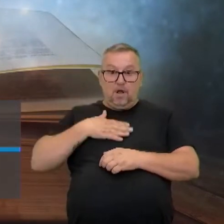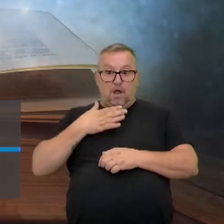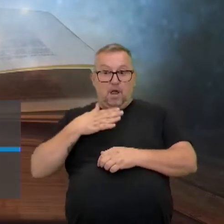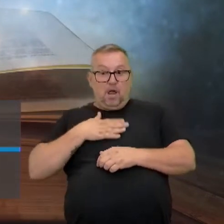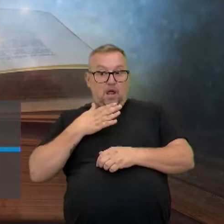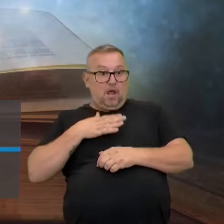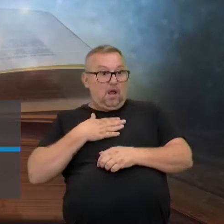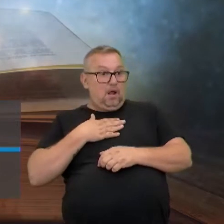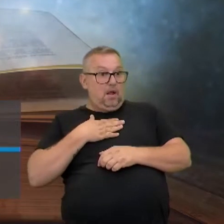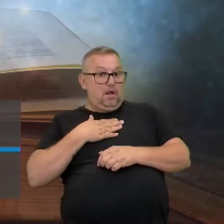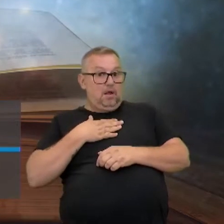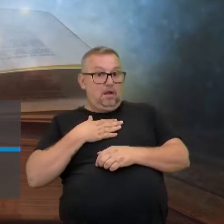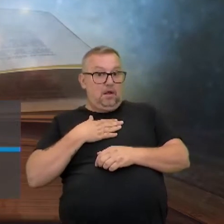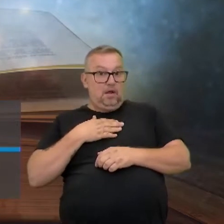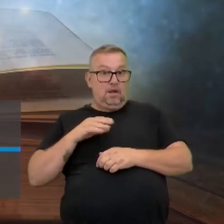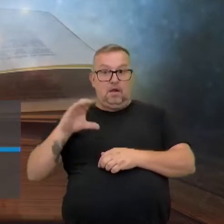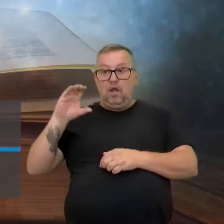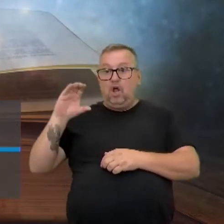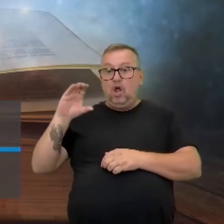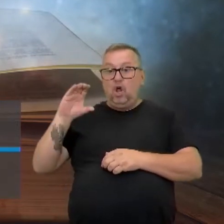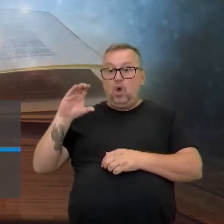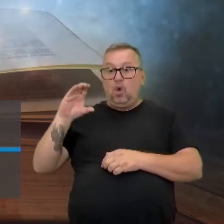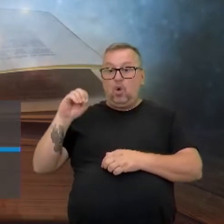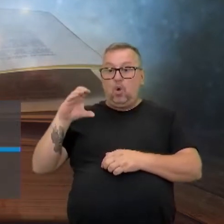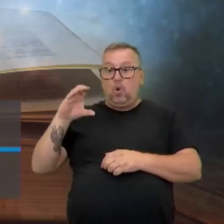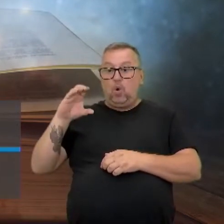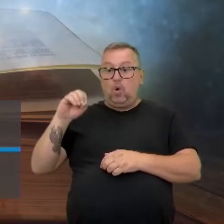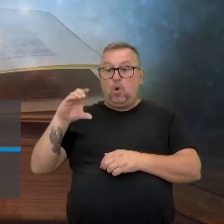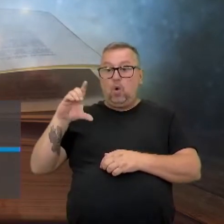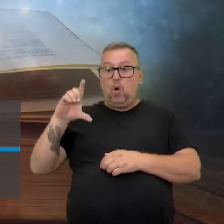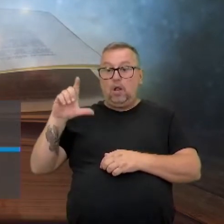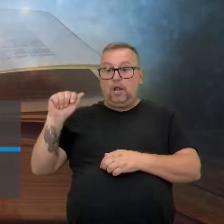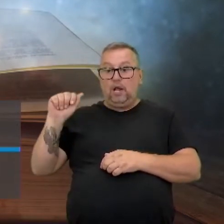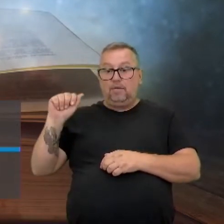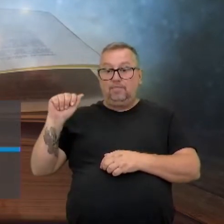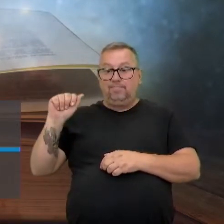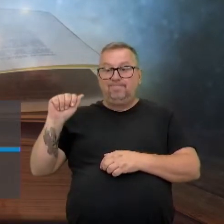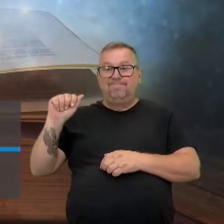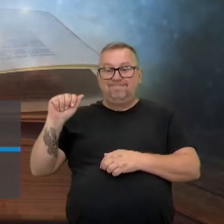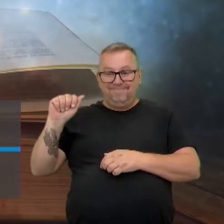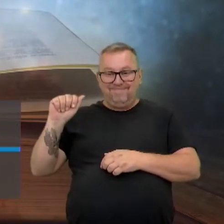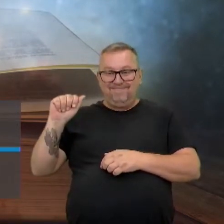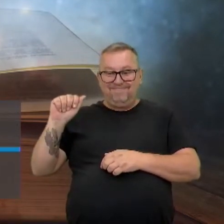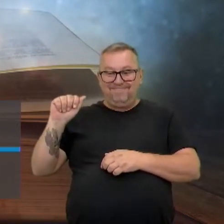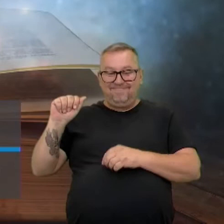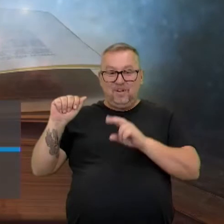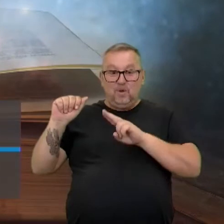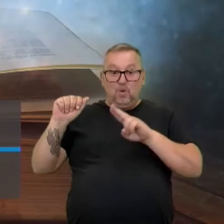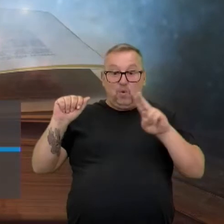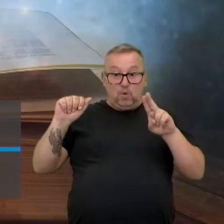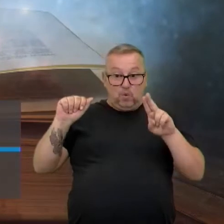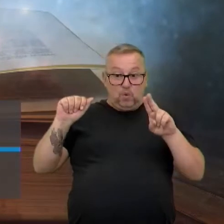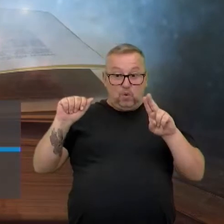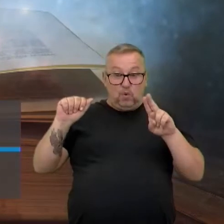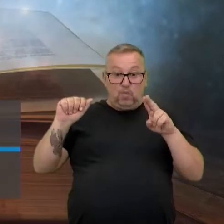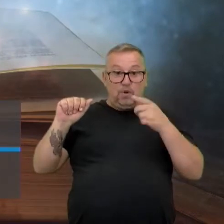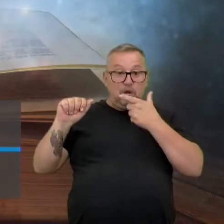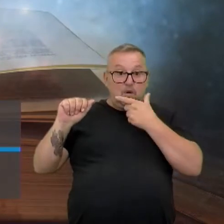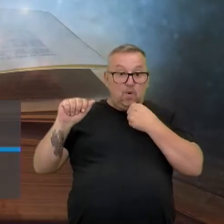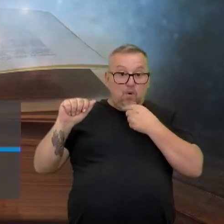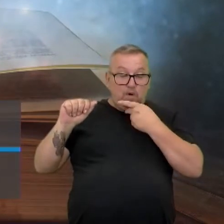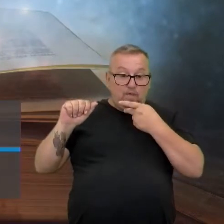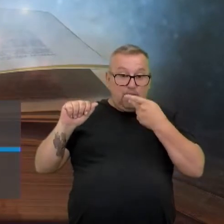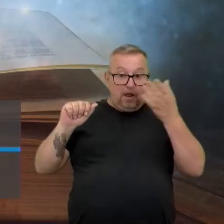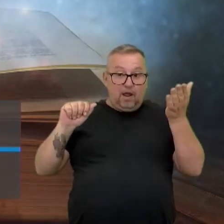assustou era Coppola. Presta atenção no nome, Coppola. E o nome do cara que ele diz